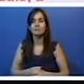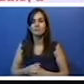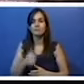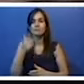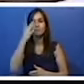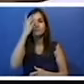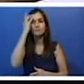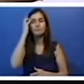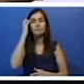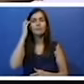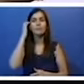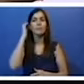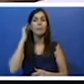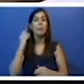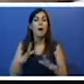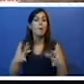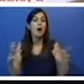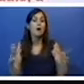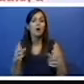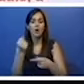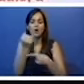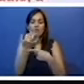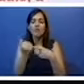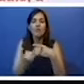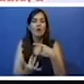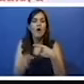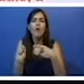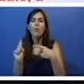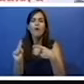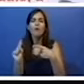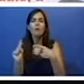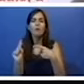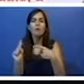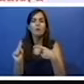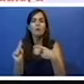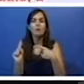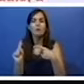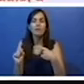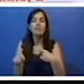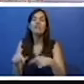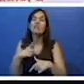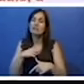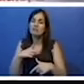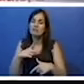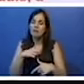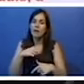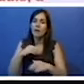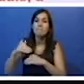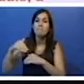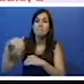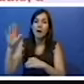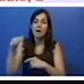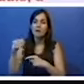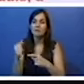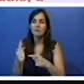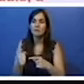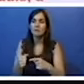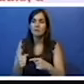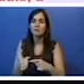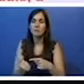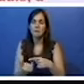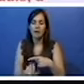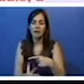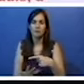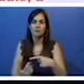666 a maior fração é aquela que toma o maior número de partes o